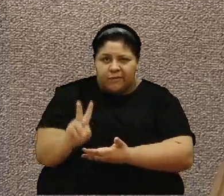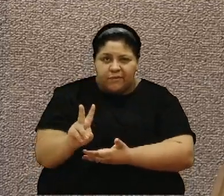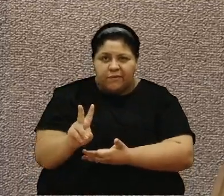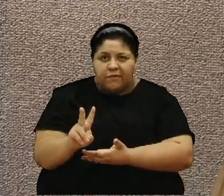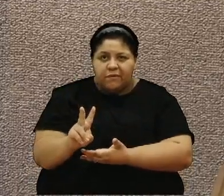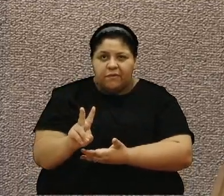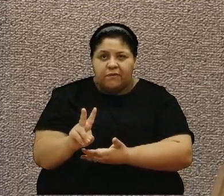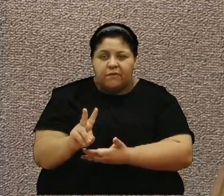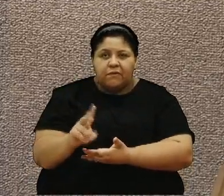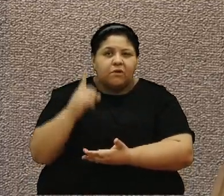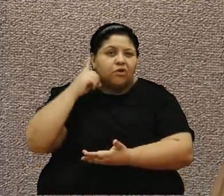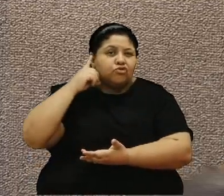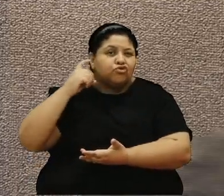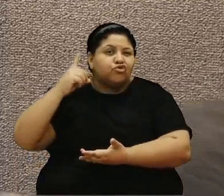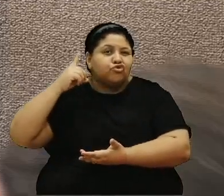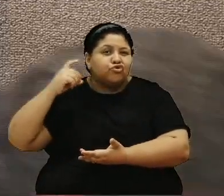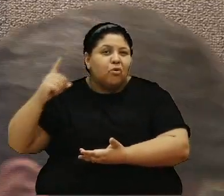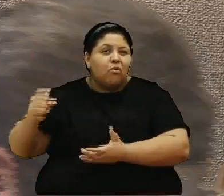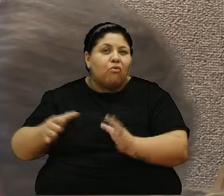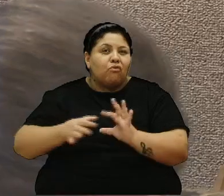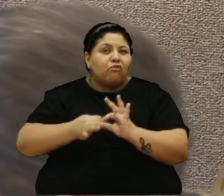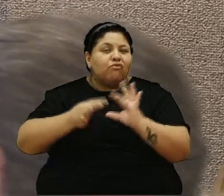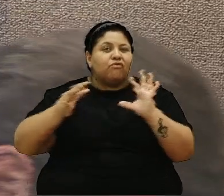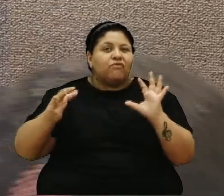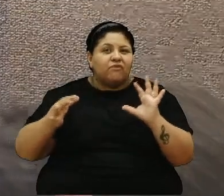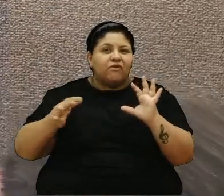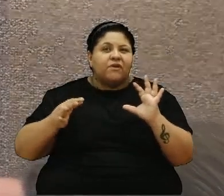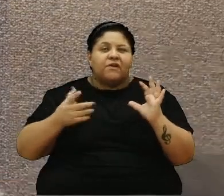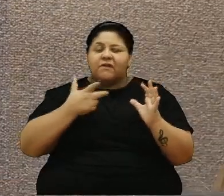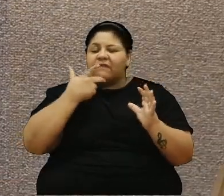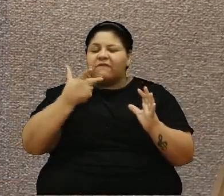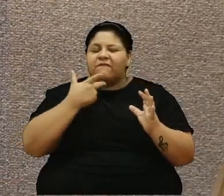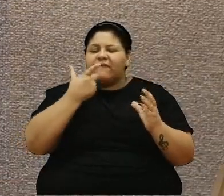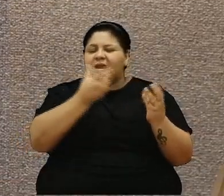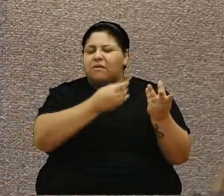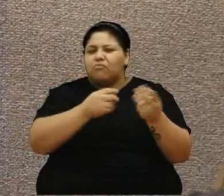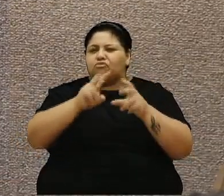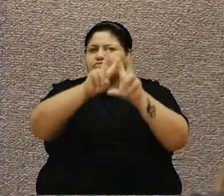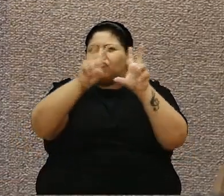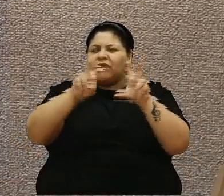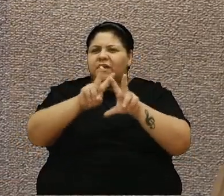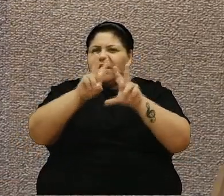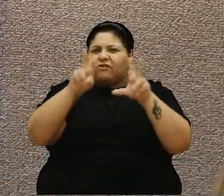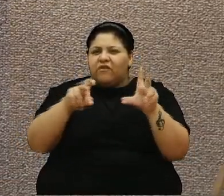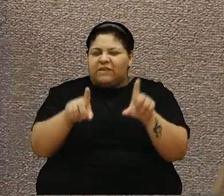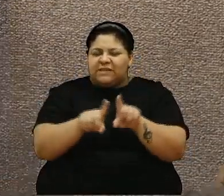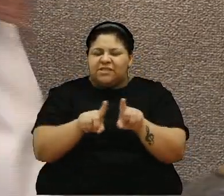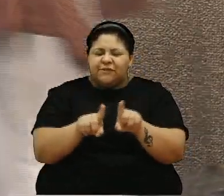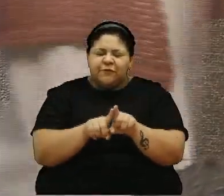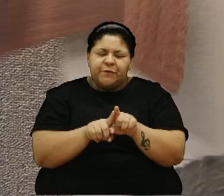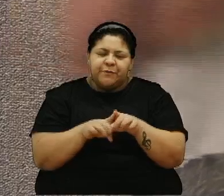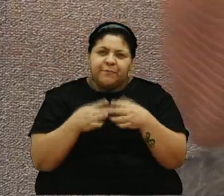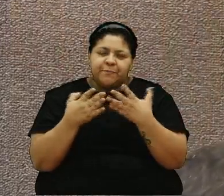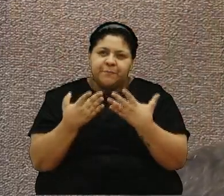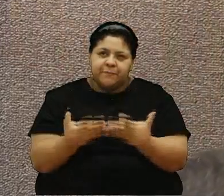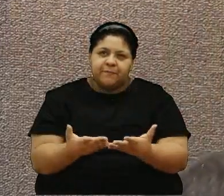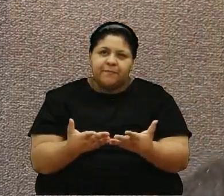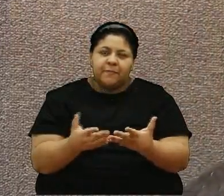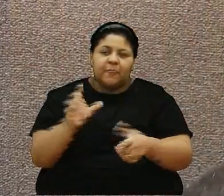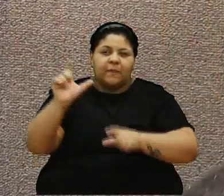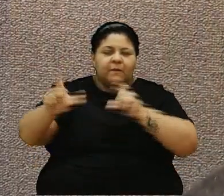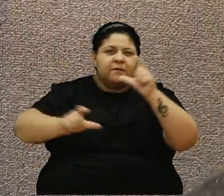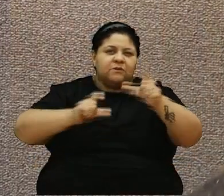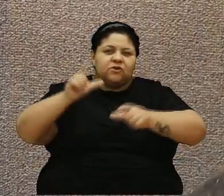da Liberdade, com o Jim Caviezel, que aborda muito esse tema, que inclusive tinham